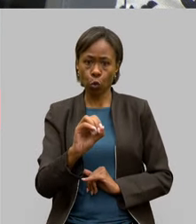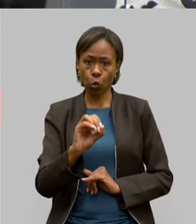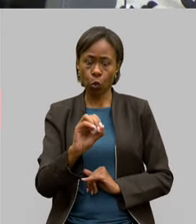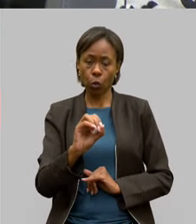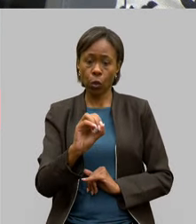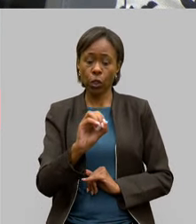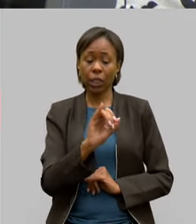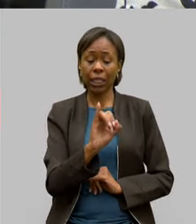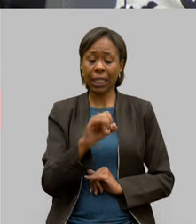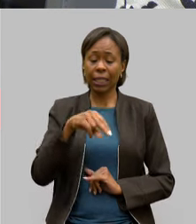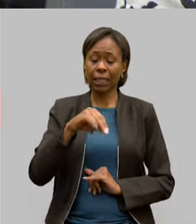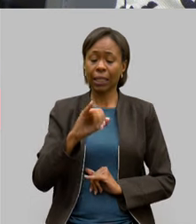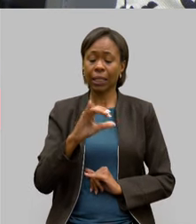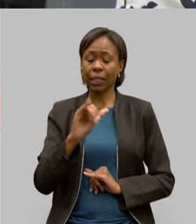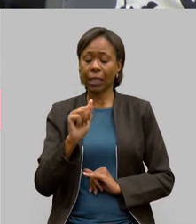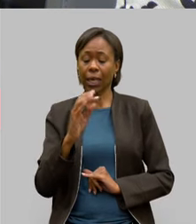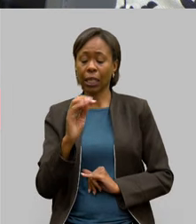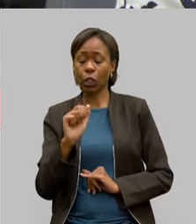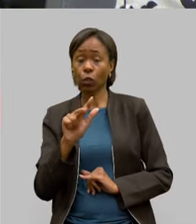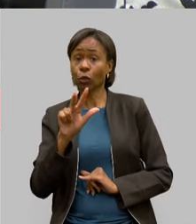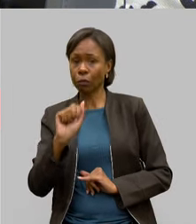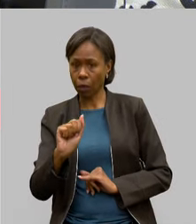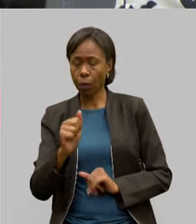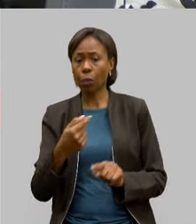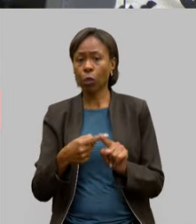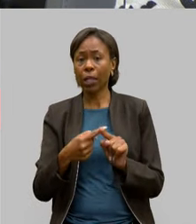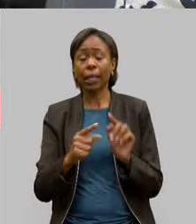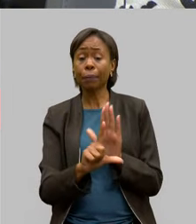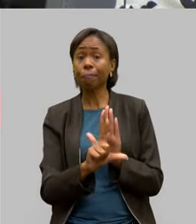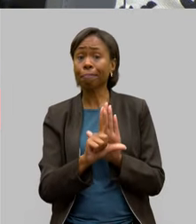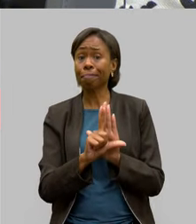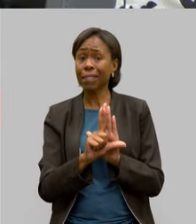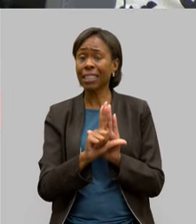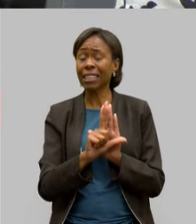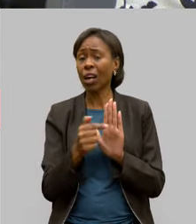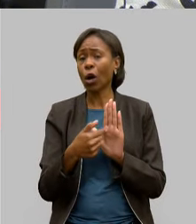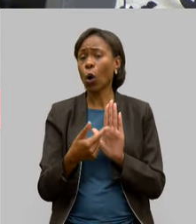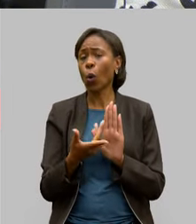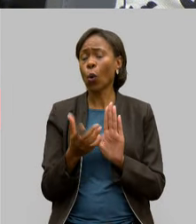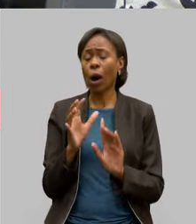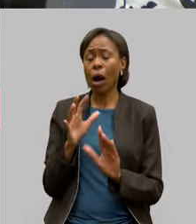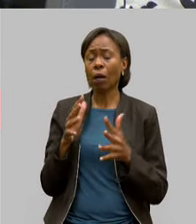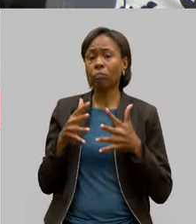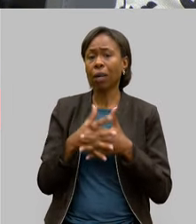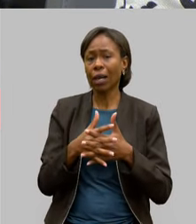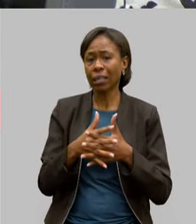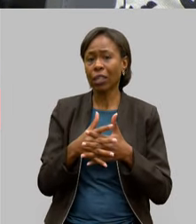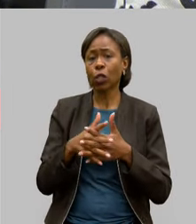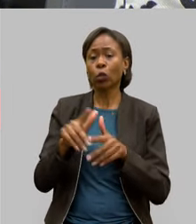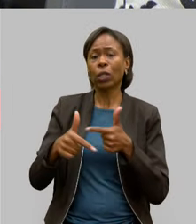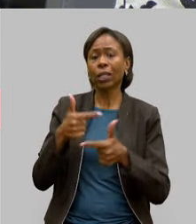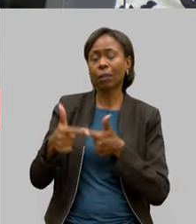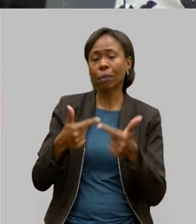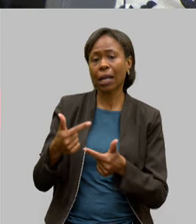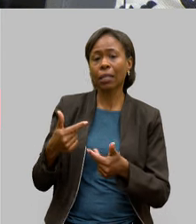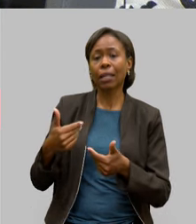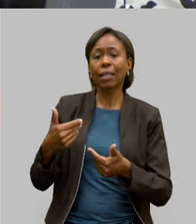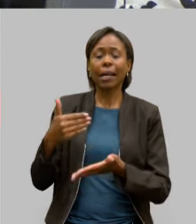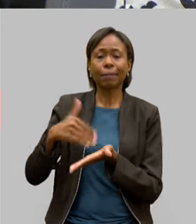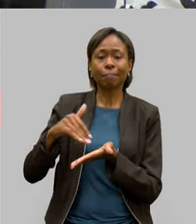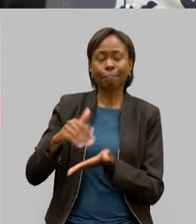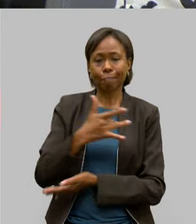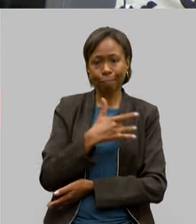aqui na medida em que a legislação interferiria diretamente nas atribuições da secretaria m m de saúde que havia criação de que